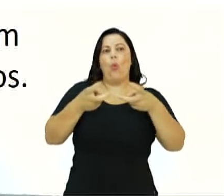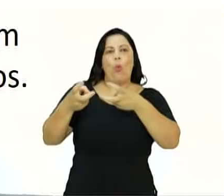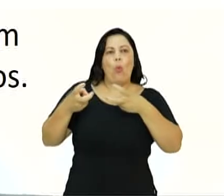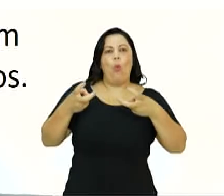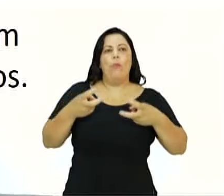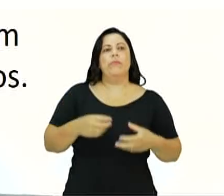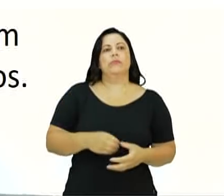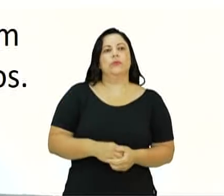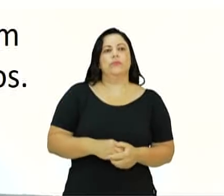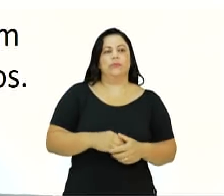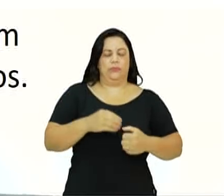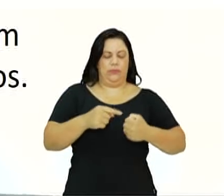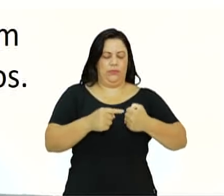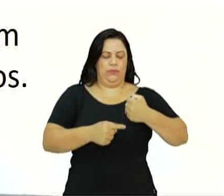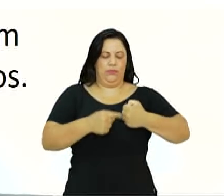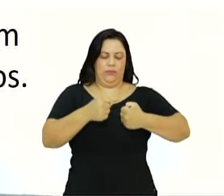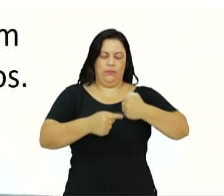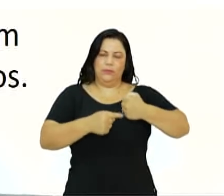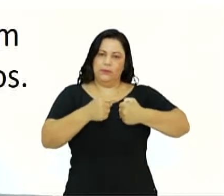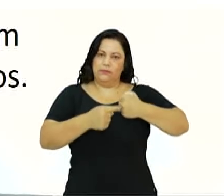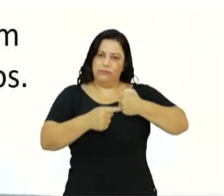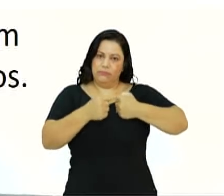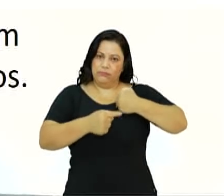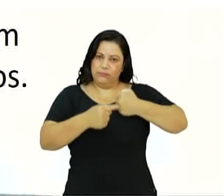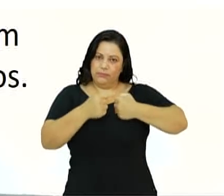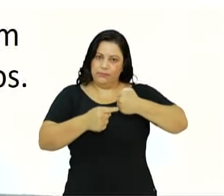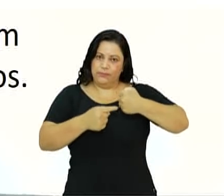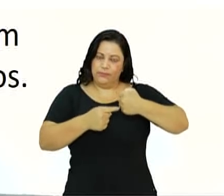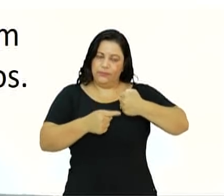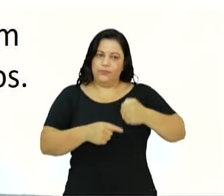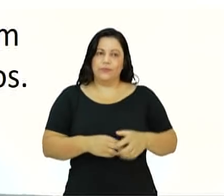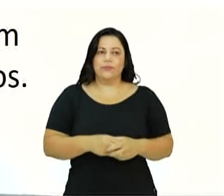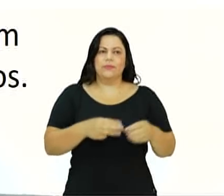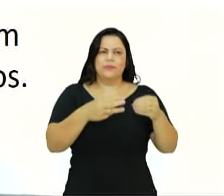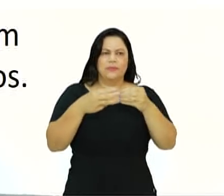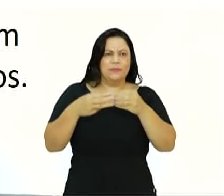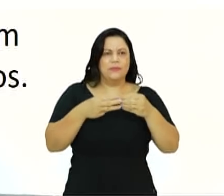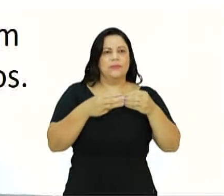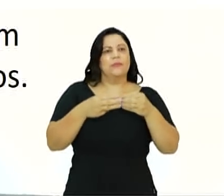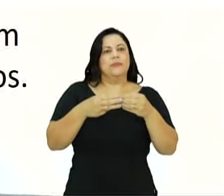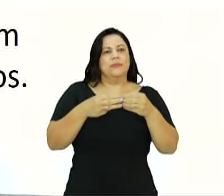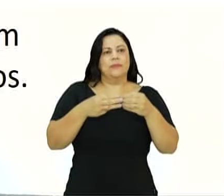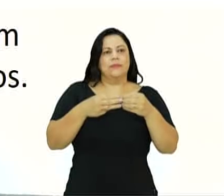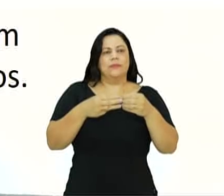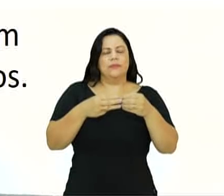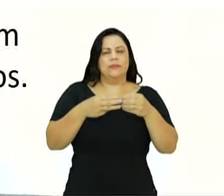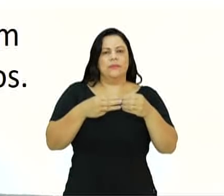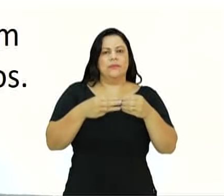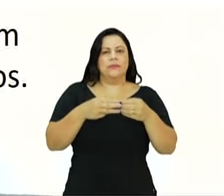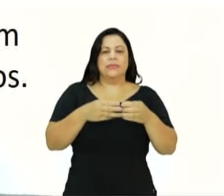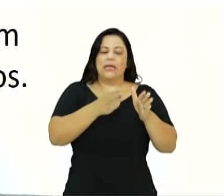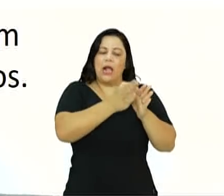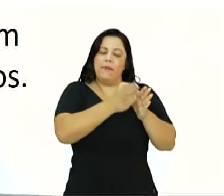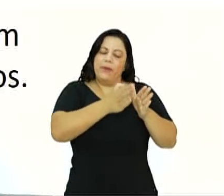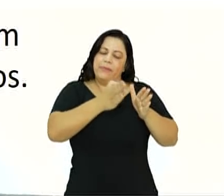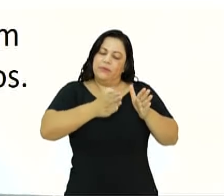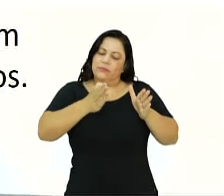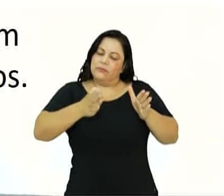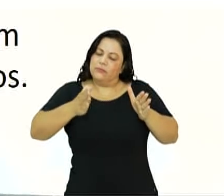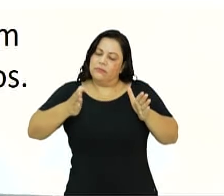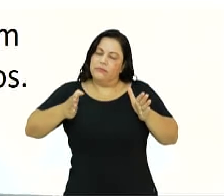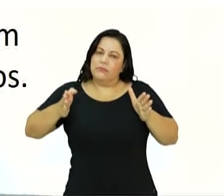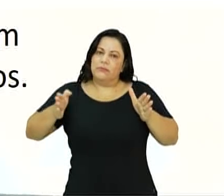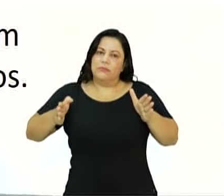Paralelo a essa atração que está submetido à estrutura. Os condrócitos, que são as células que nós comentamos lá, tendem a se dispor em fileiras entre